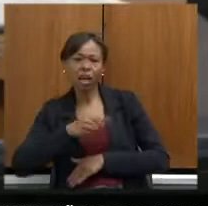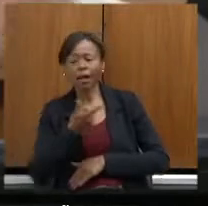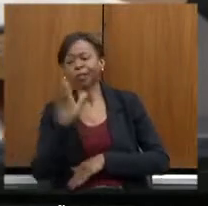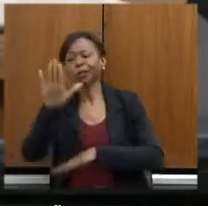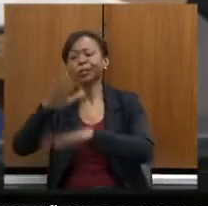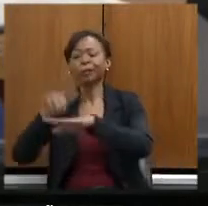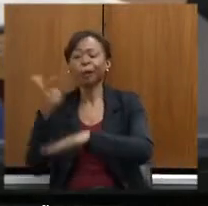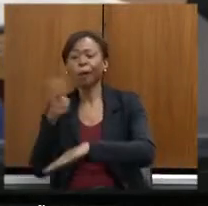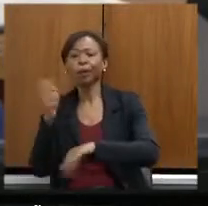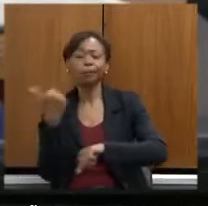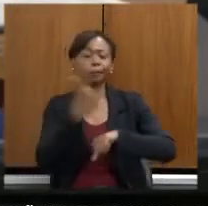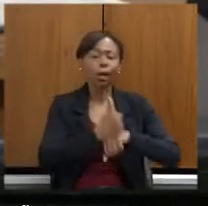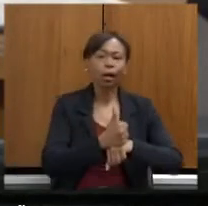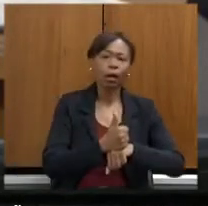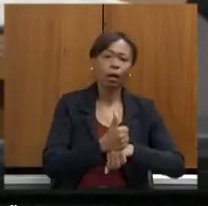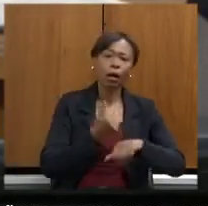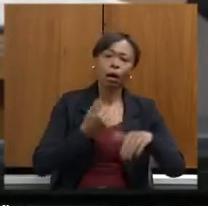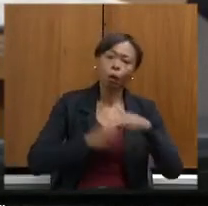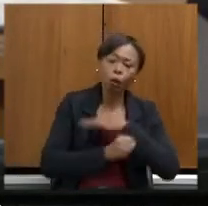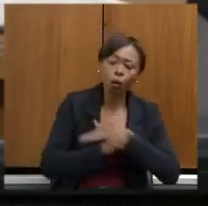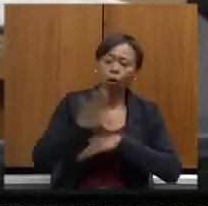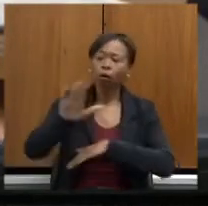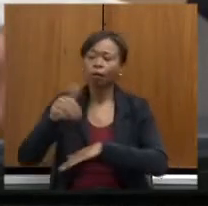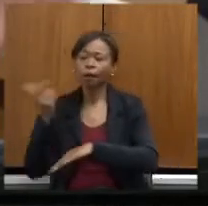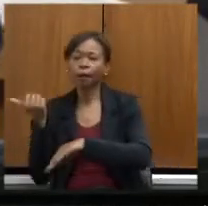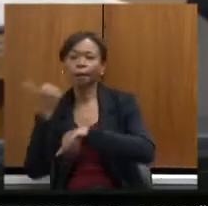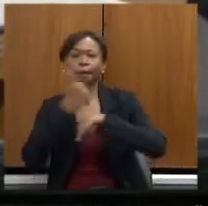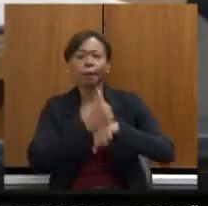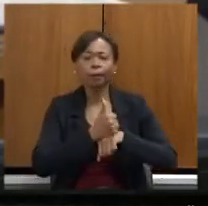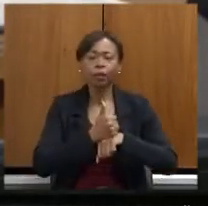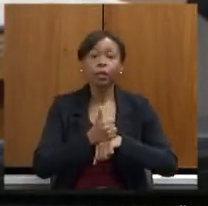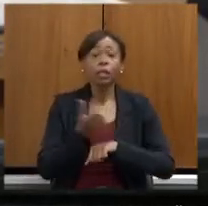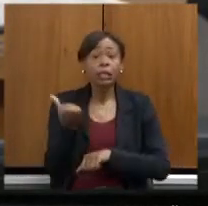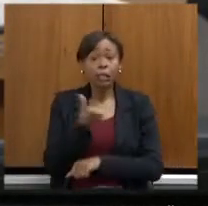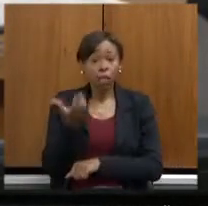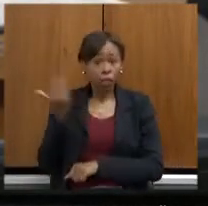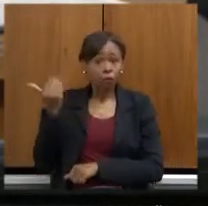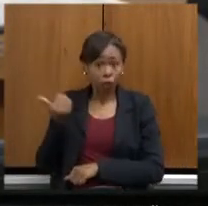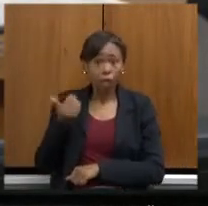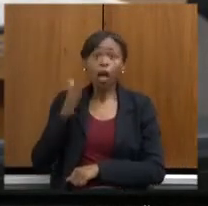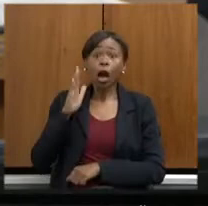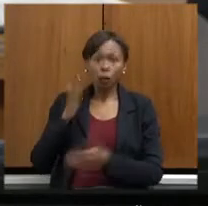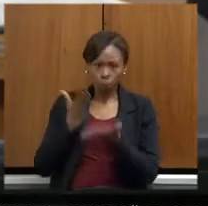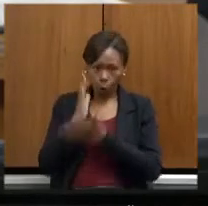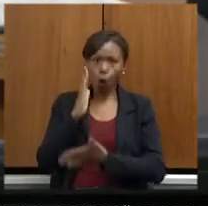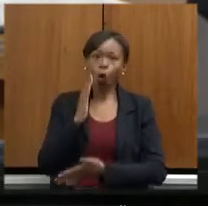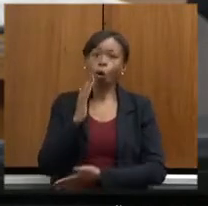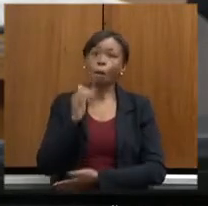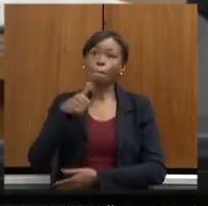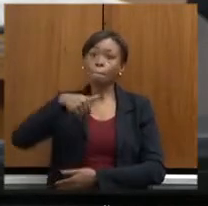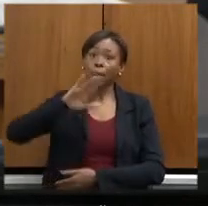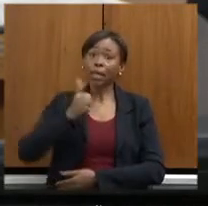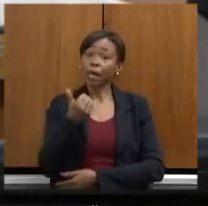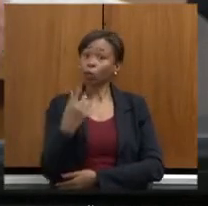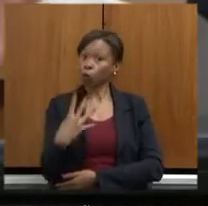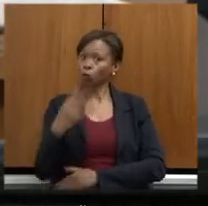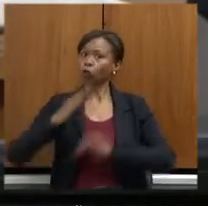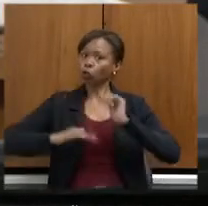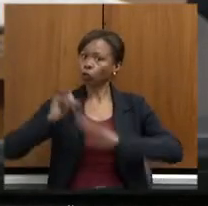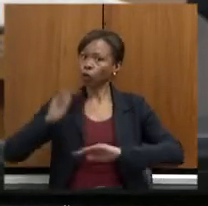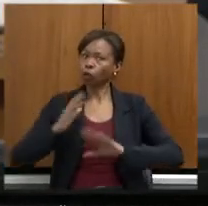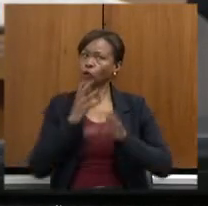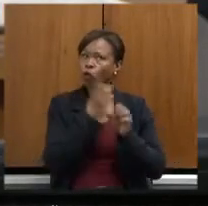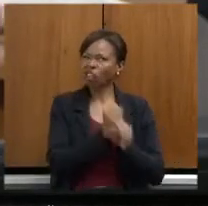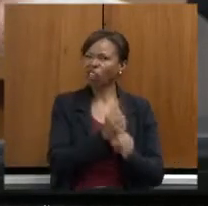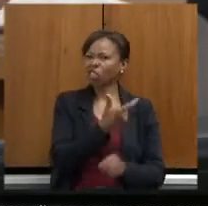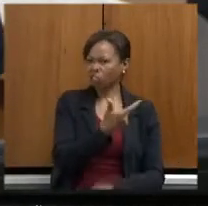outro sexta-feira com o Finn aprovou a gente chamar mais 14 profissionais eram 28 tá eram